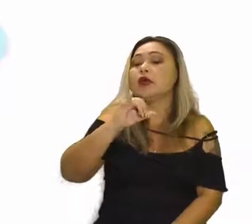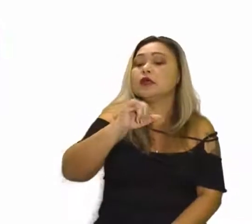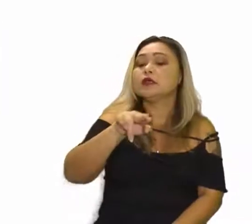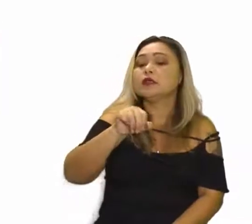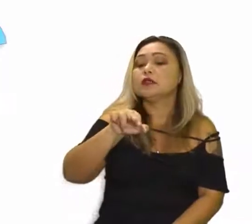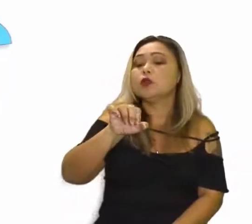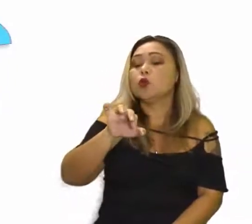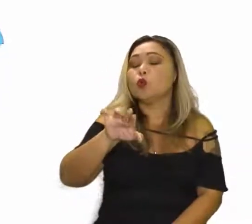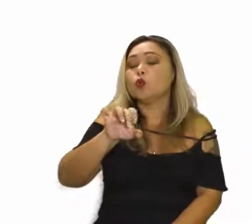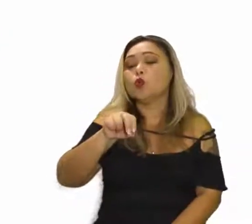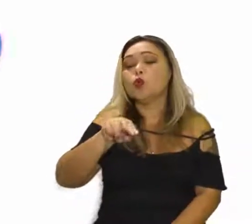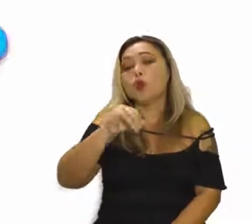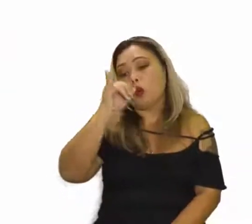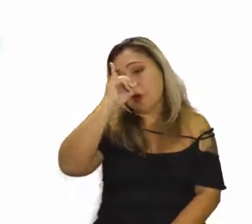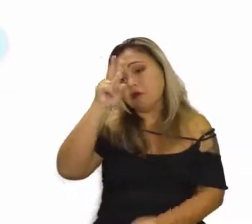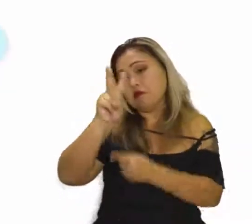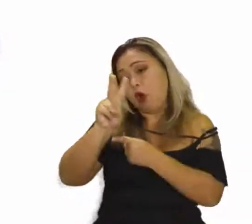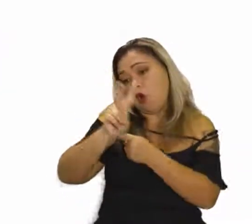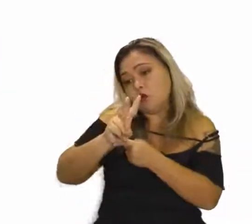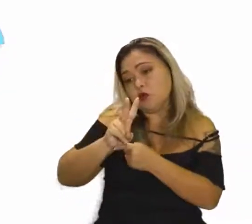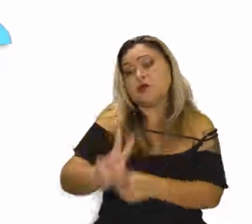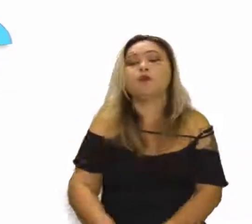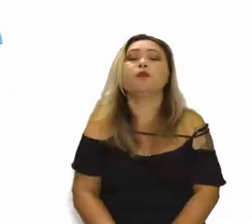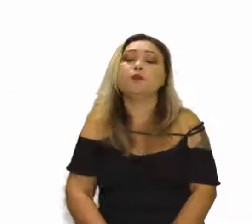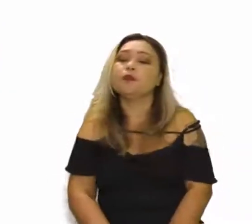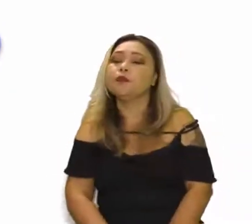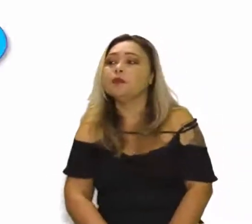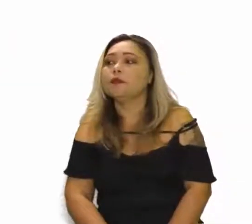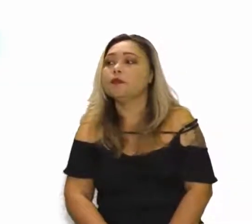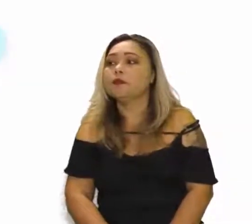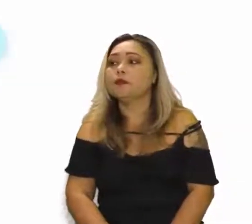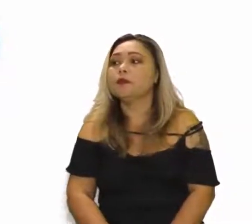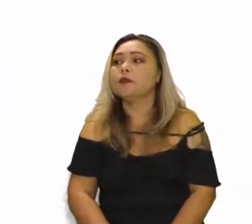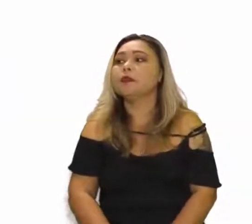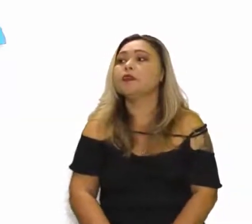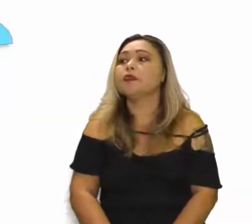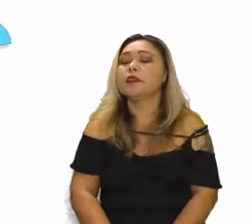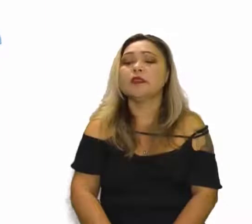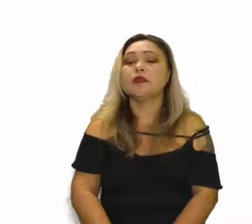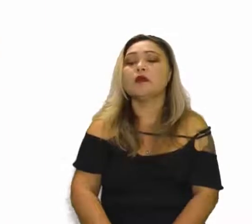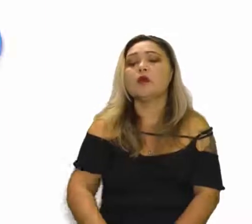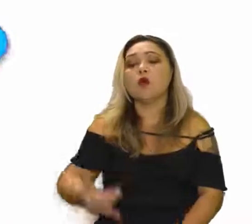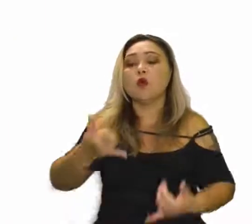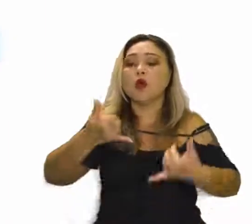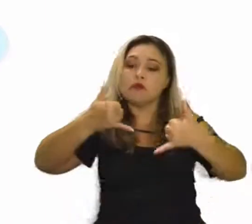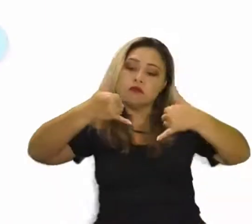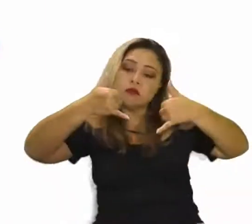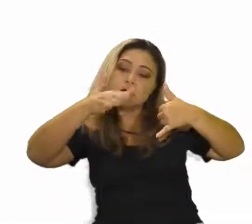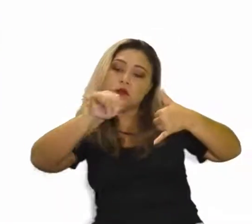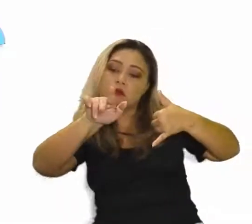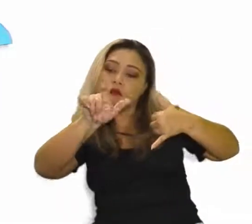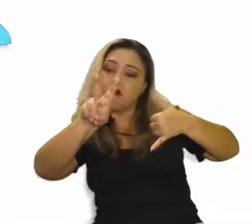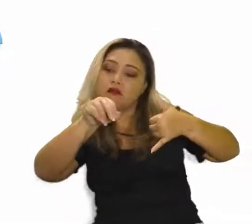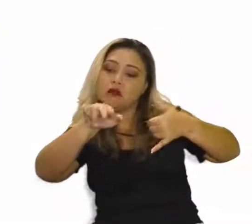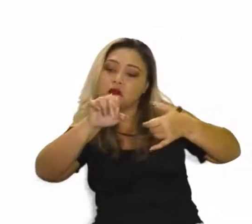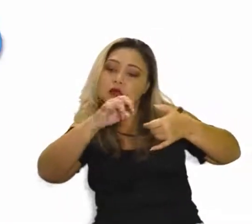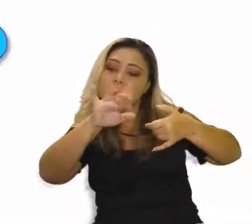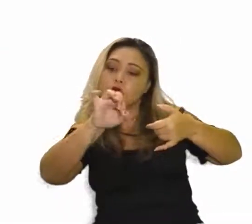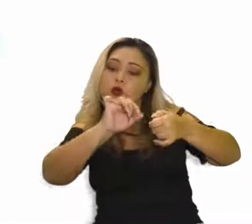suinocultura é quem faz criação de porcos. Não é isso? É bovinocultura de